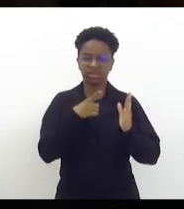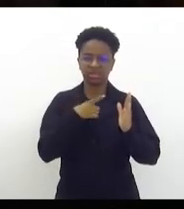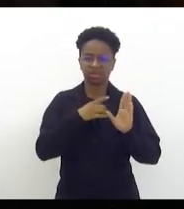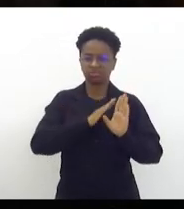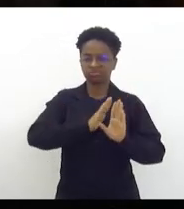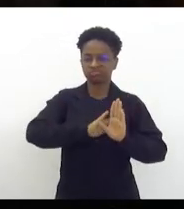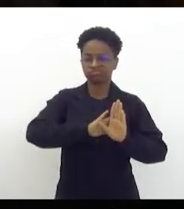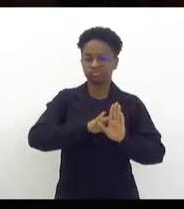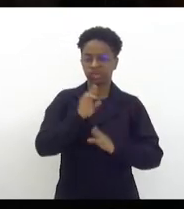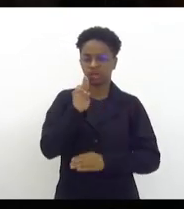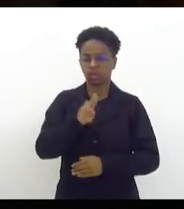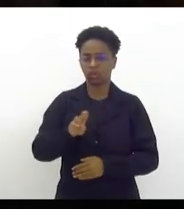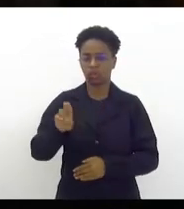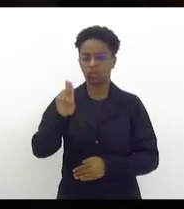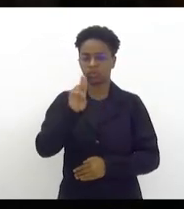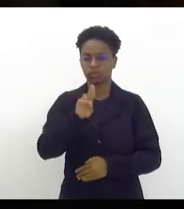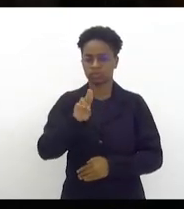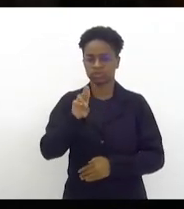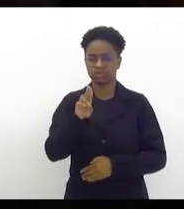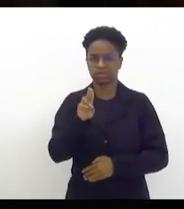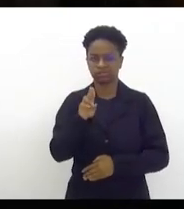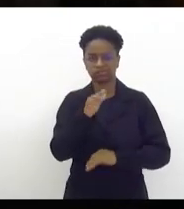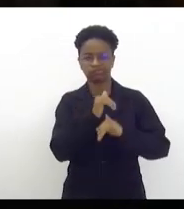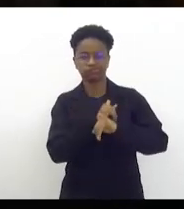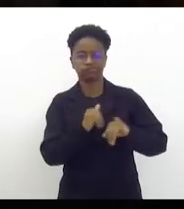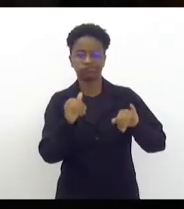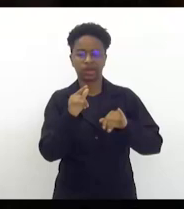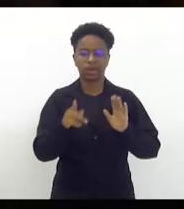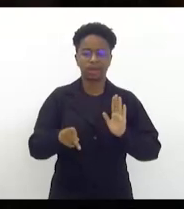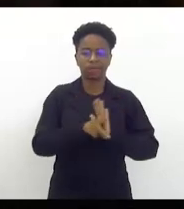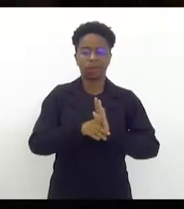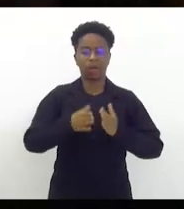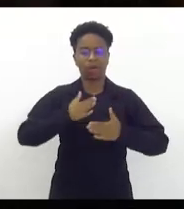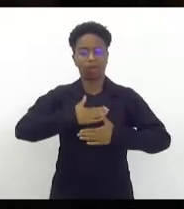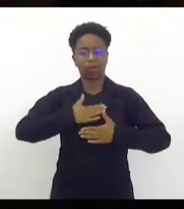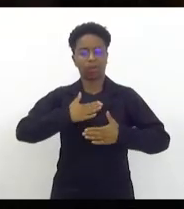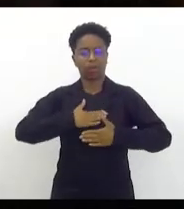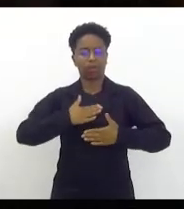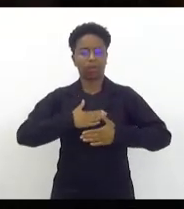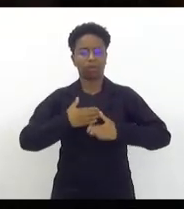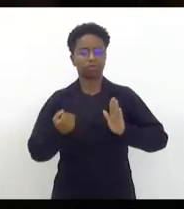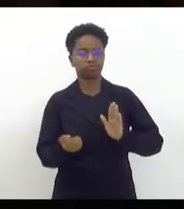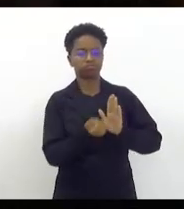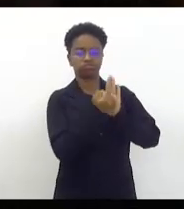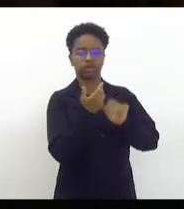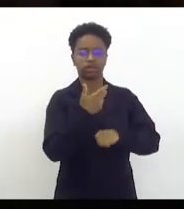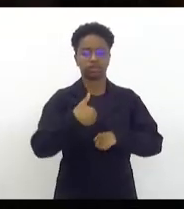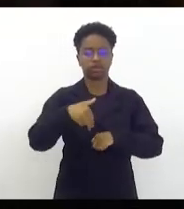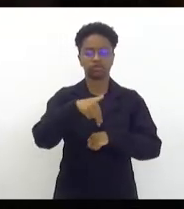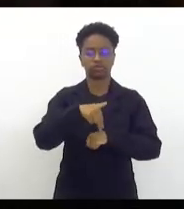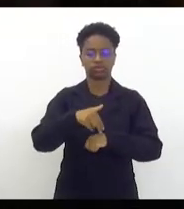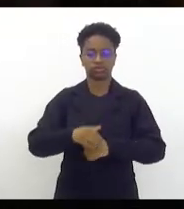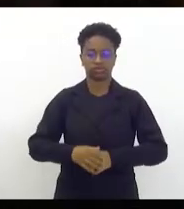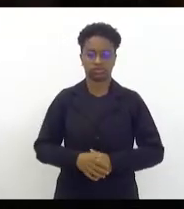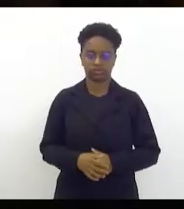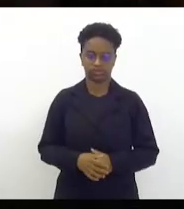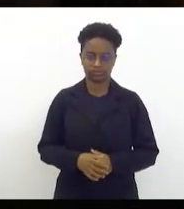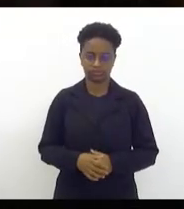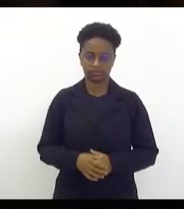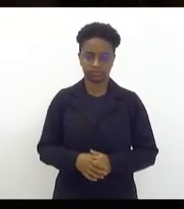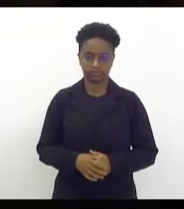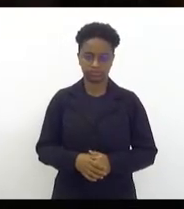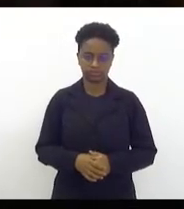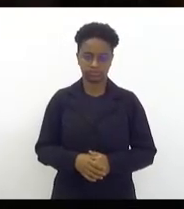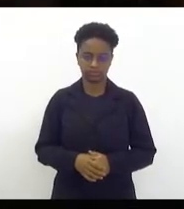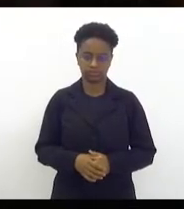prerrogativa de ser proprietário dos símbolos nacionais.